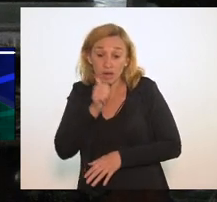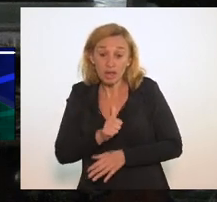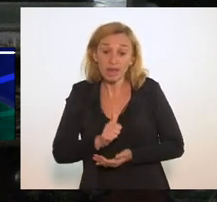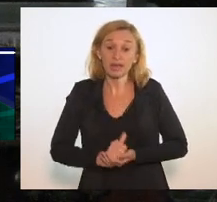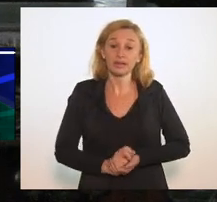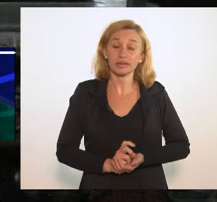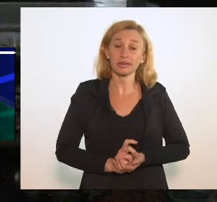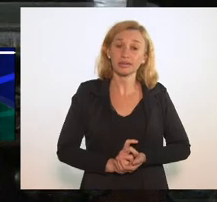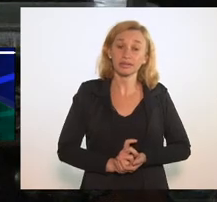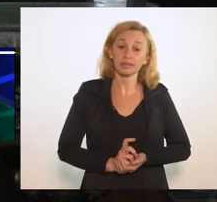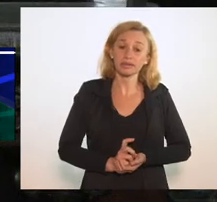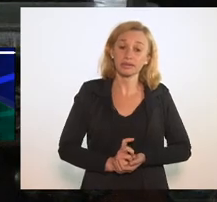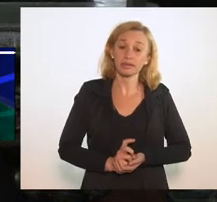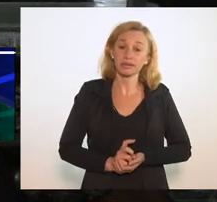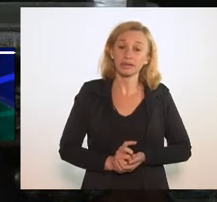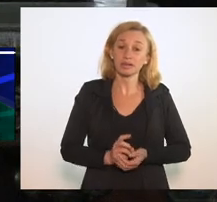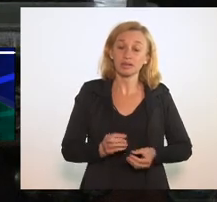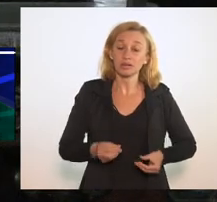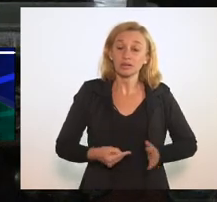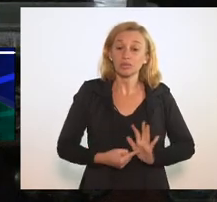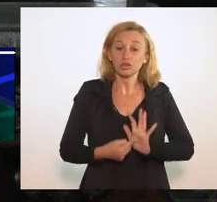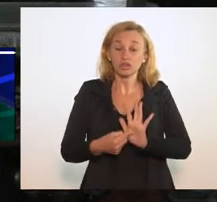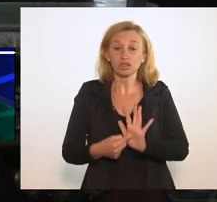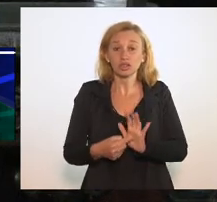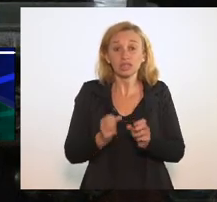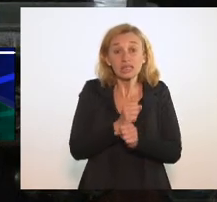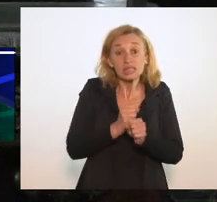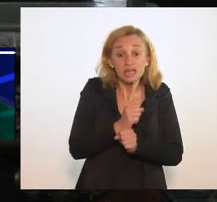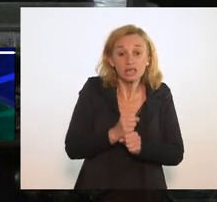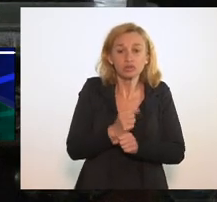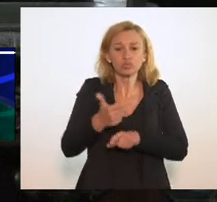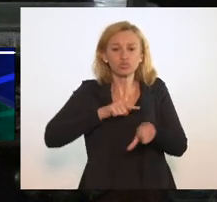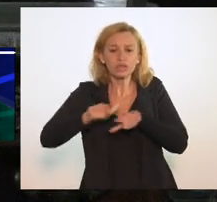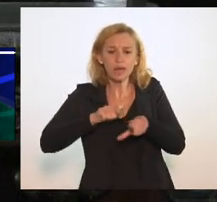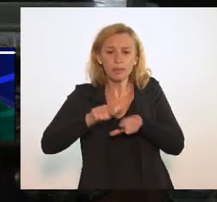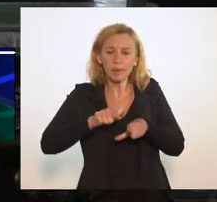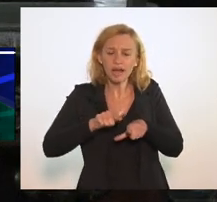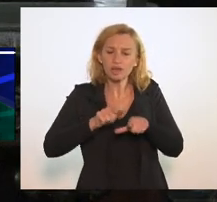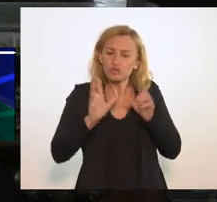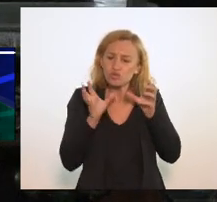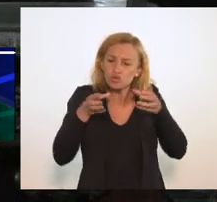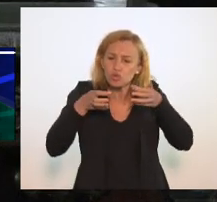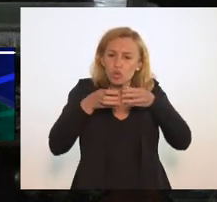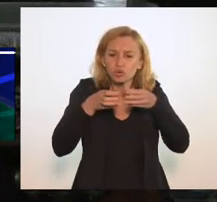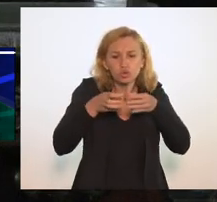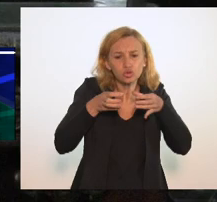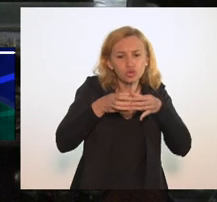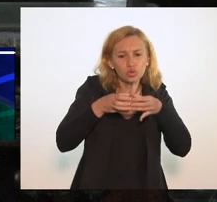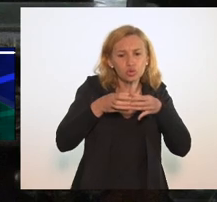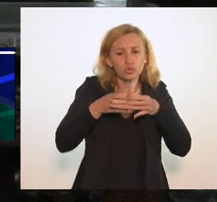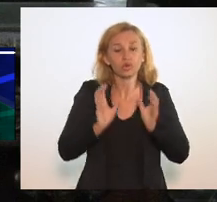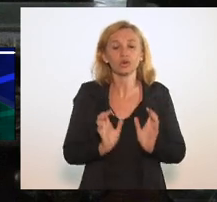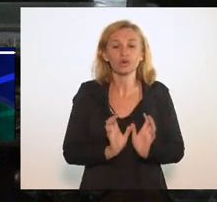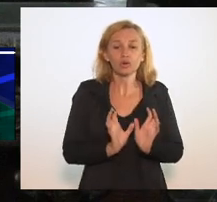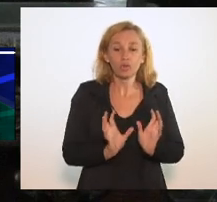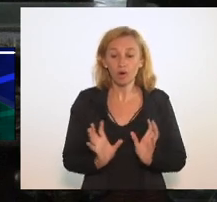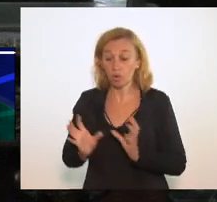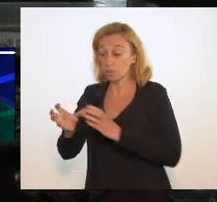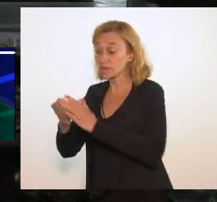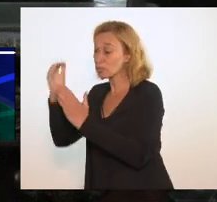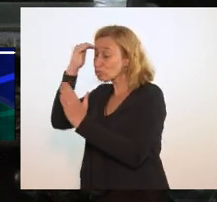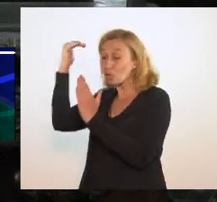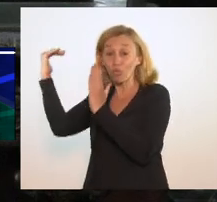ela está trazendo para esse ano um trabalho em conjunto com a comissão do